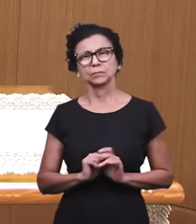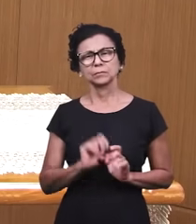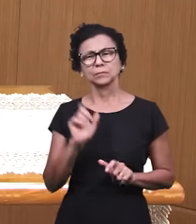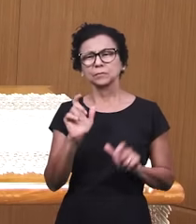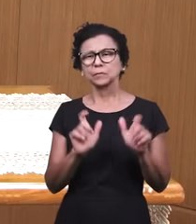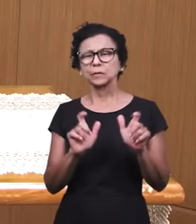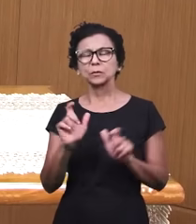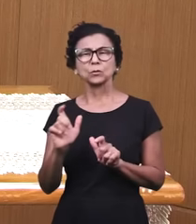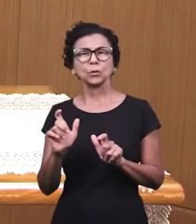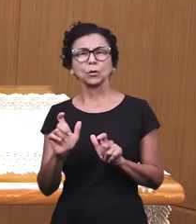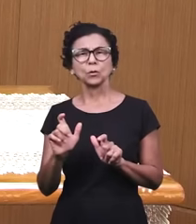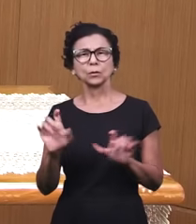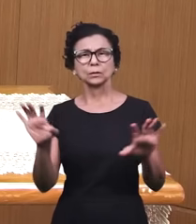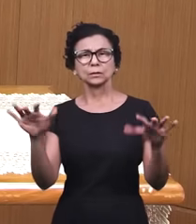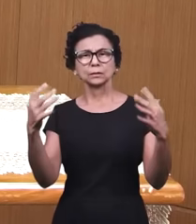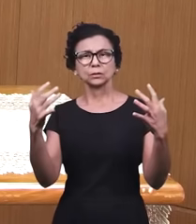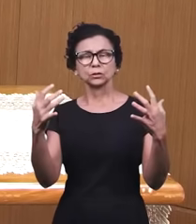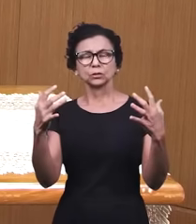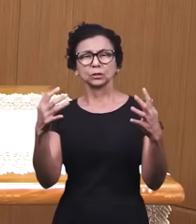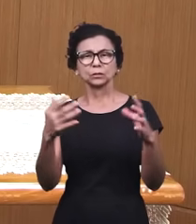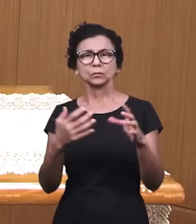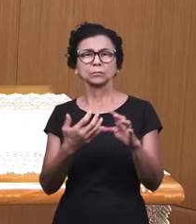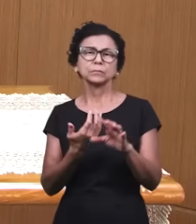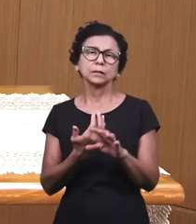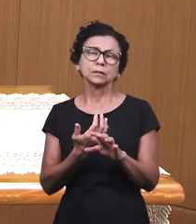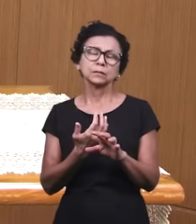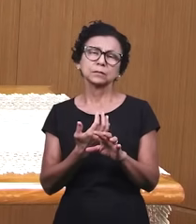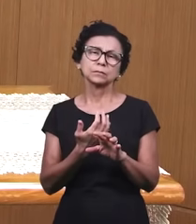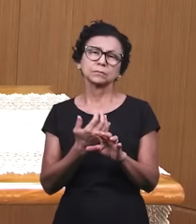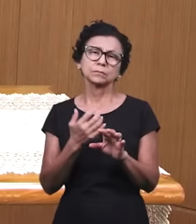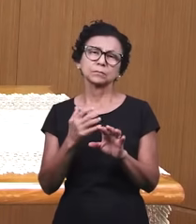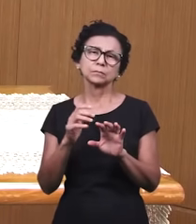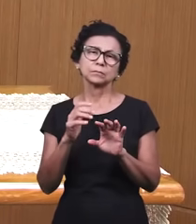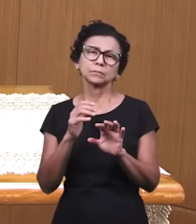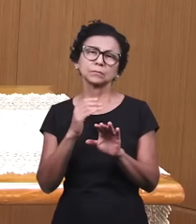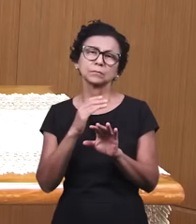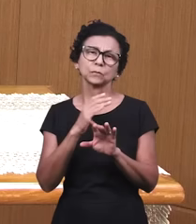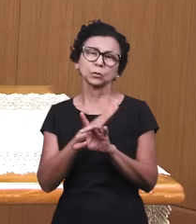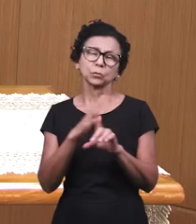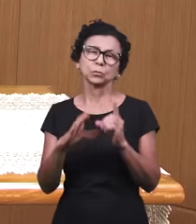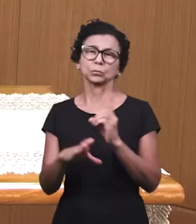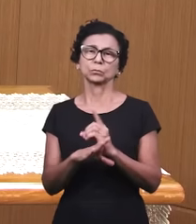que através deste canal têm ouvido, Senhor, a